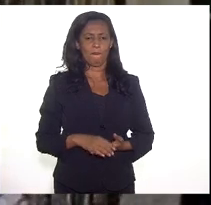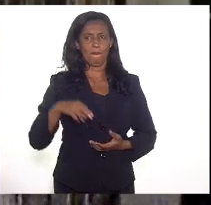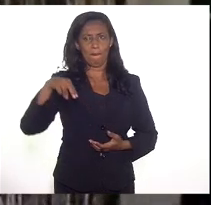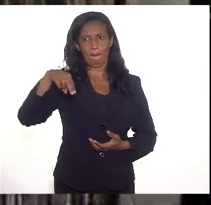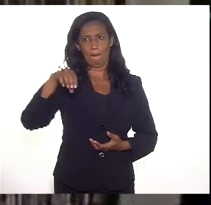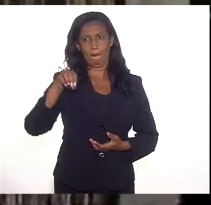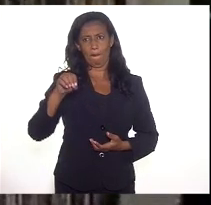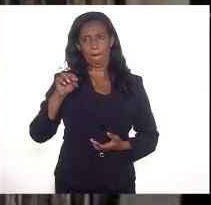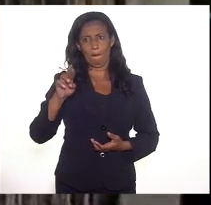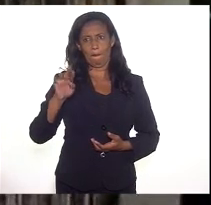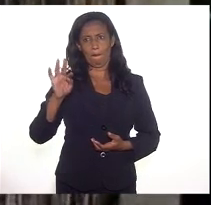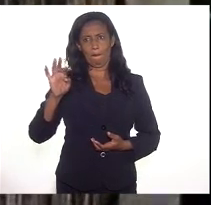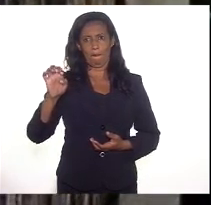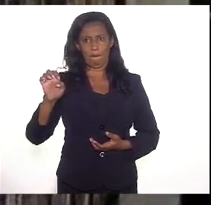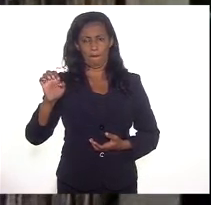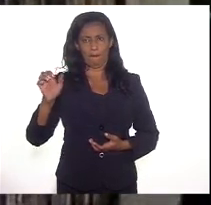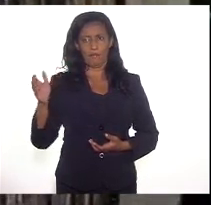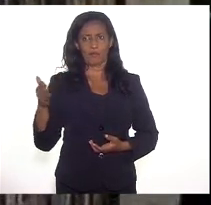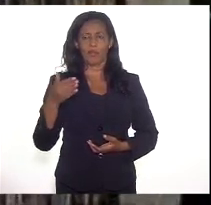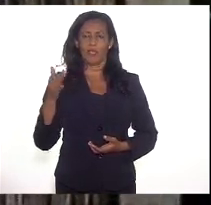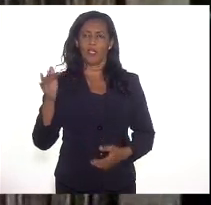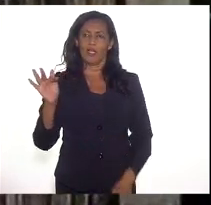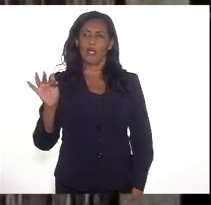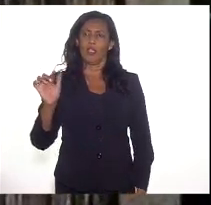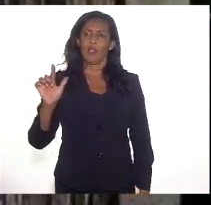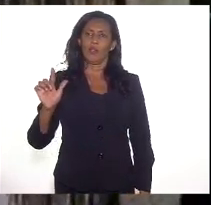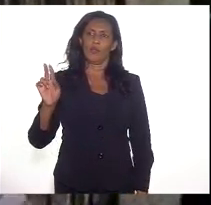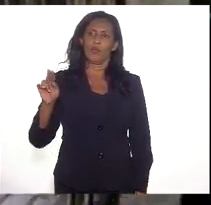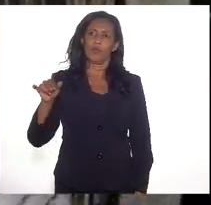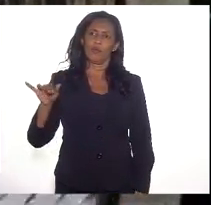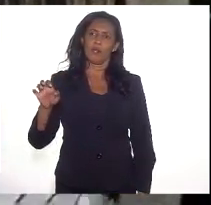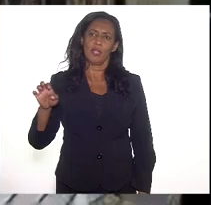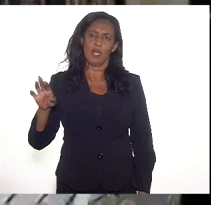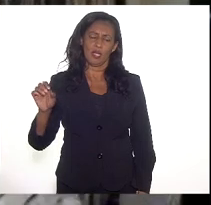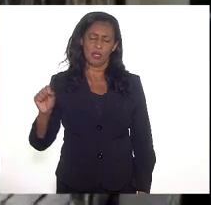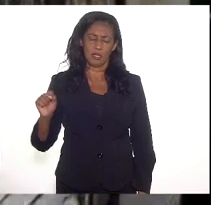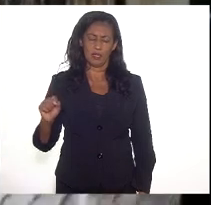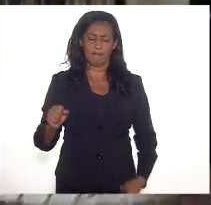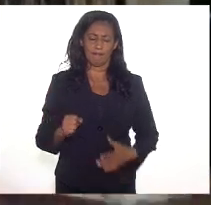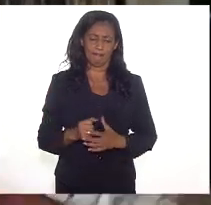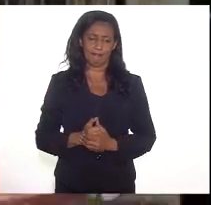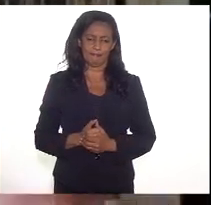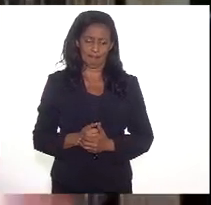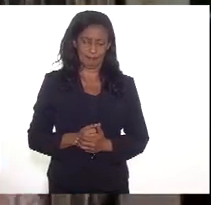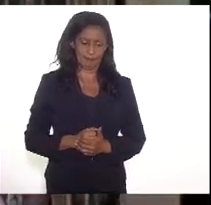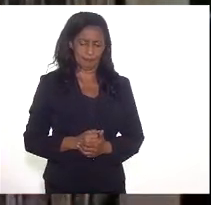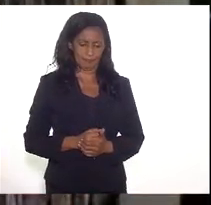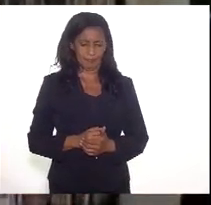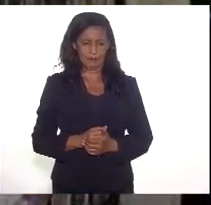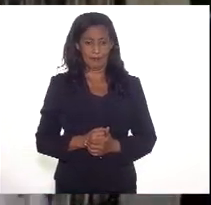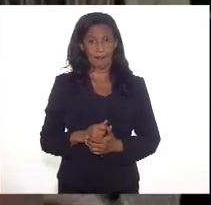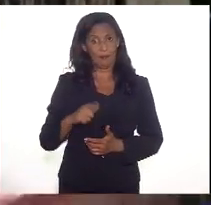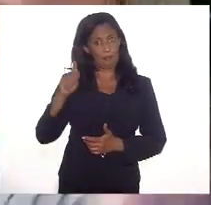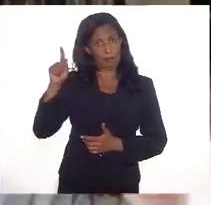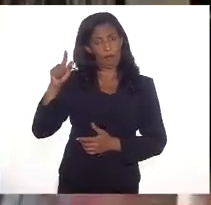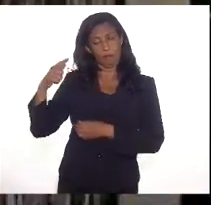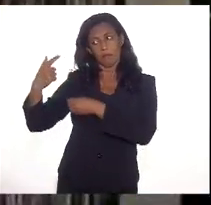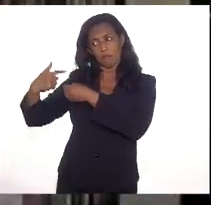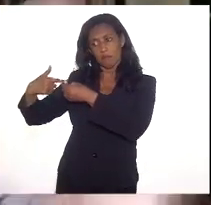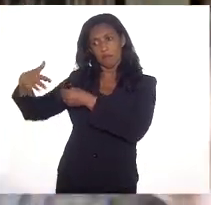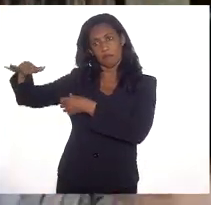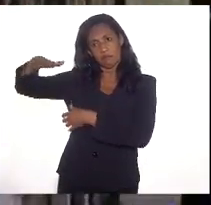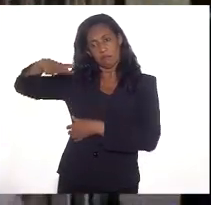Norte Fluminense. Quer dizer, não para o Norte Fluminense e